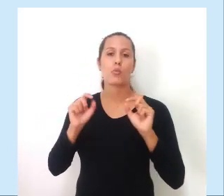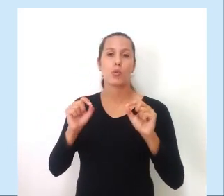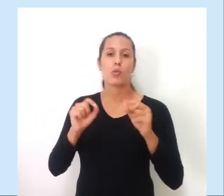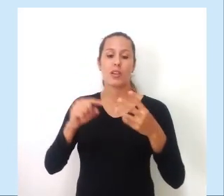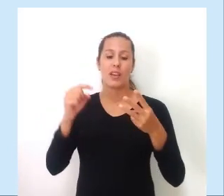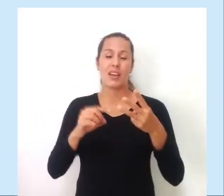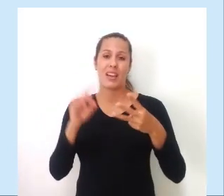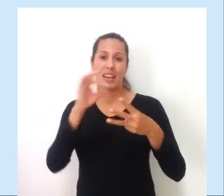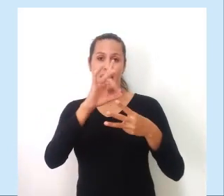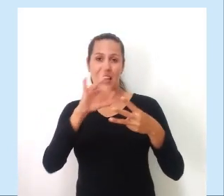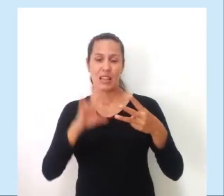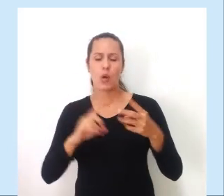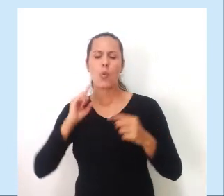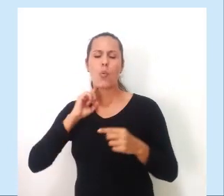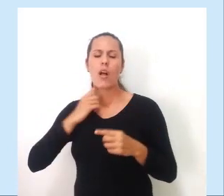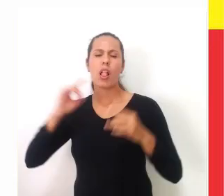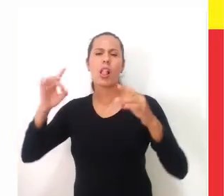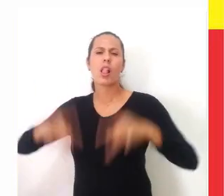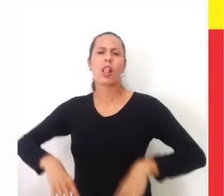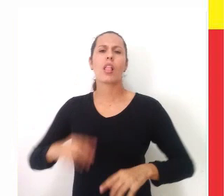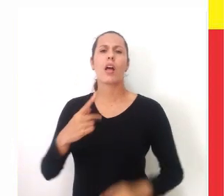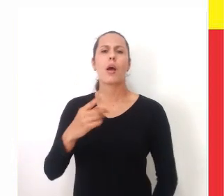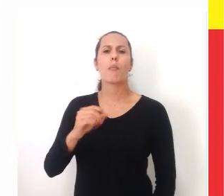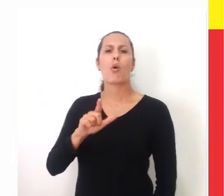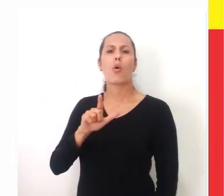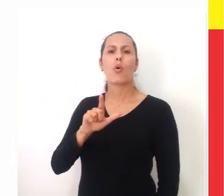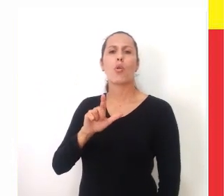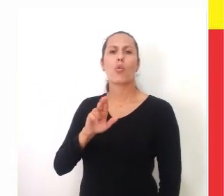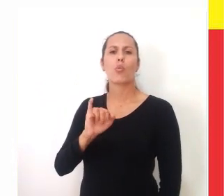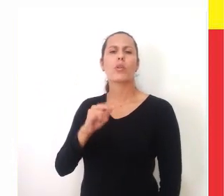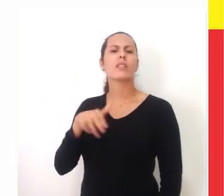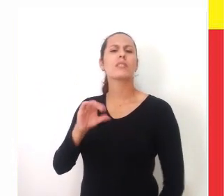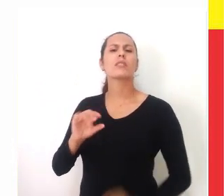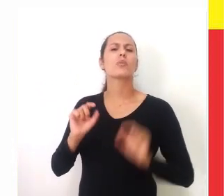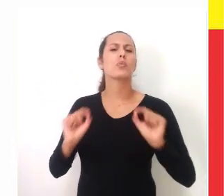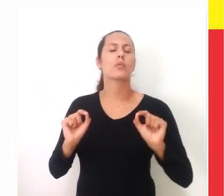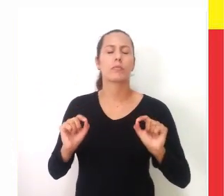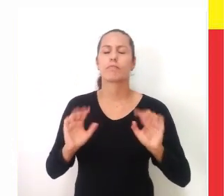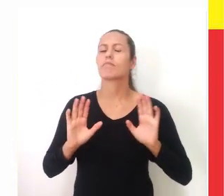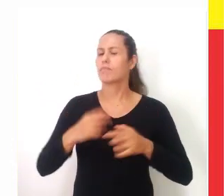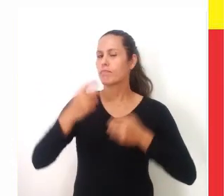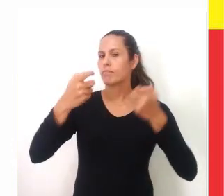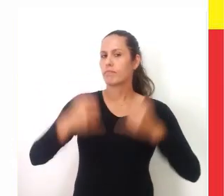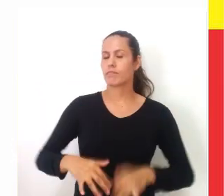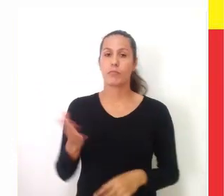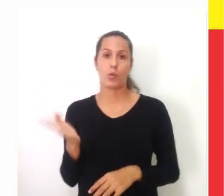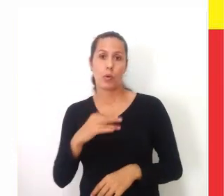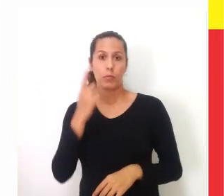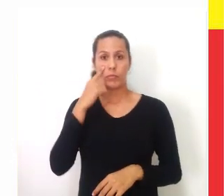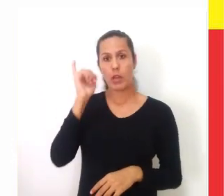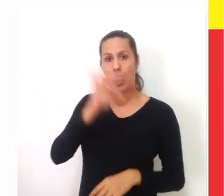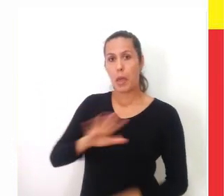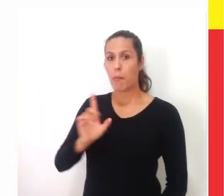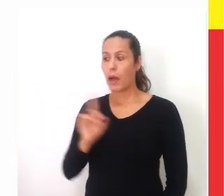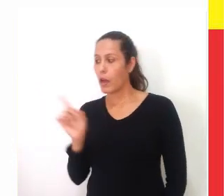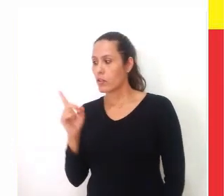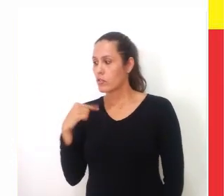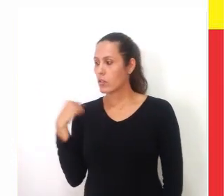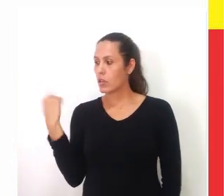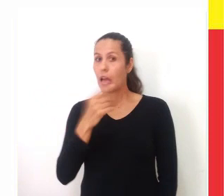cada uma. Vamos lá? Conforme as imagens, vocês estão vendo que todos os